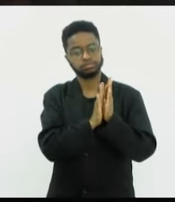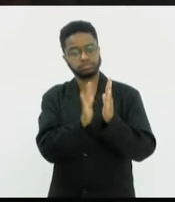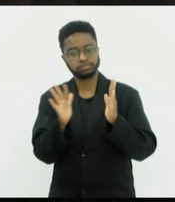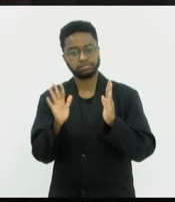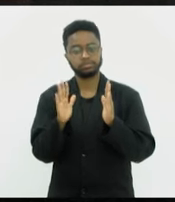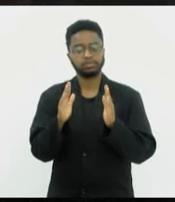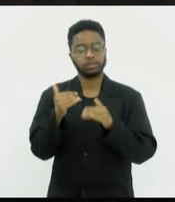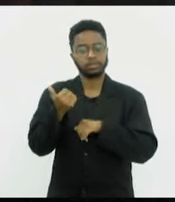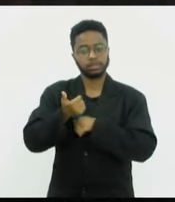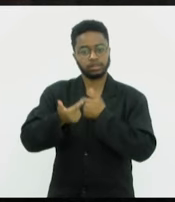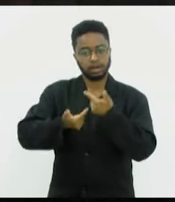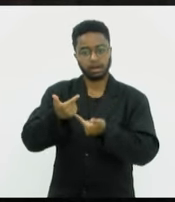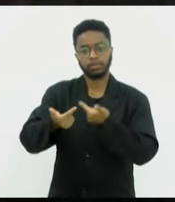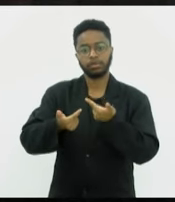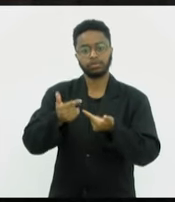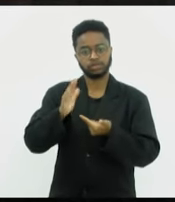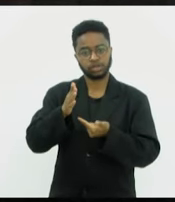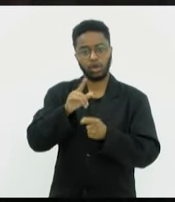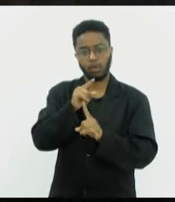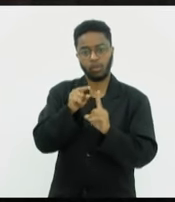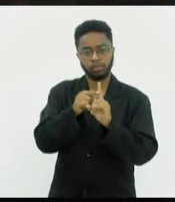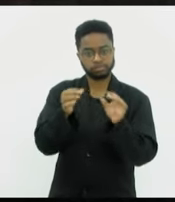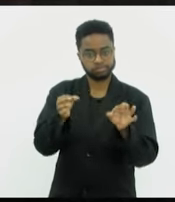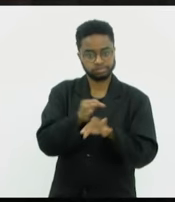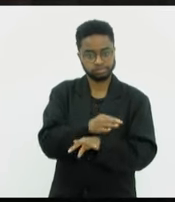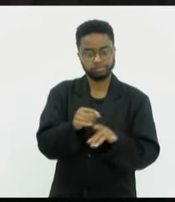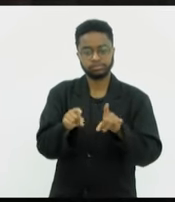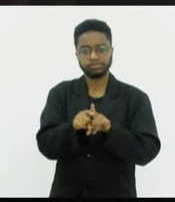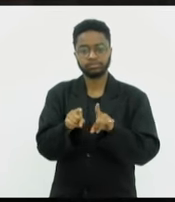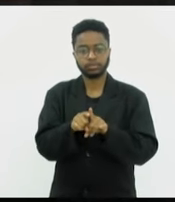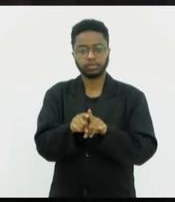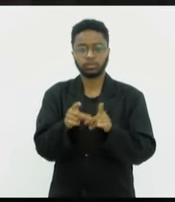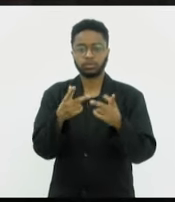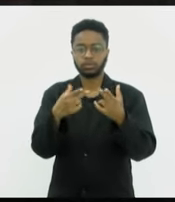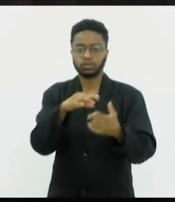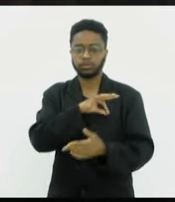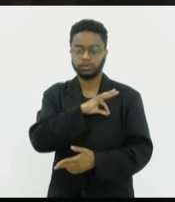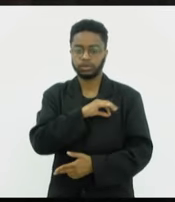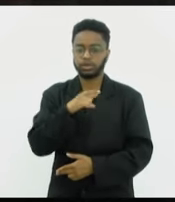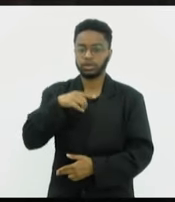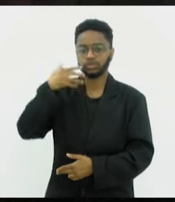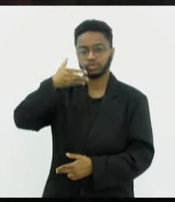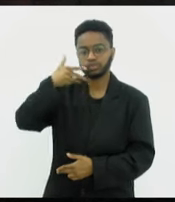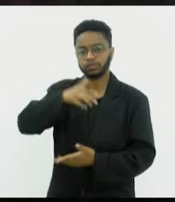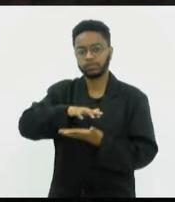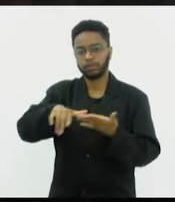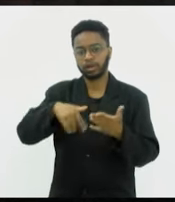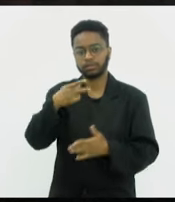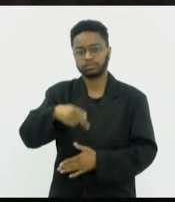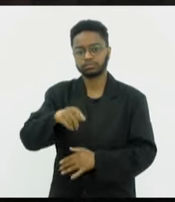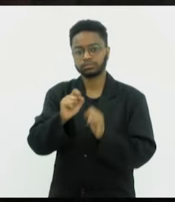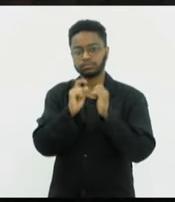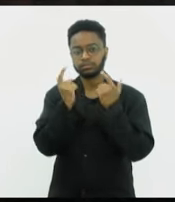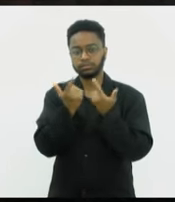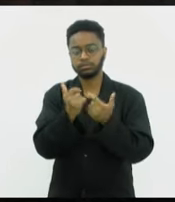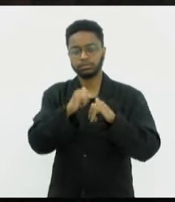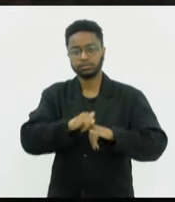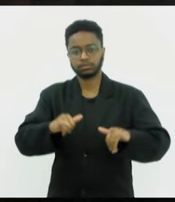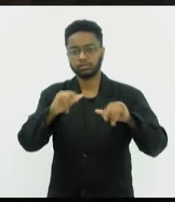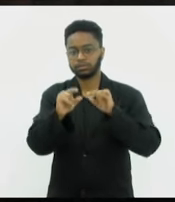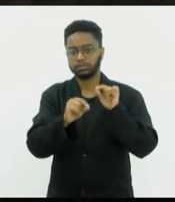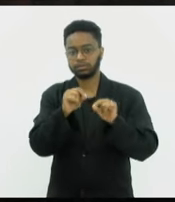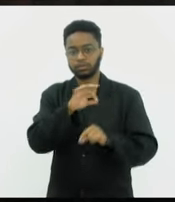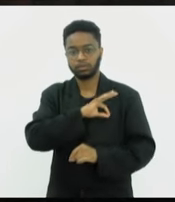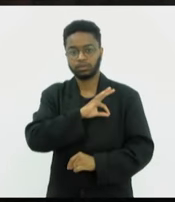a sua missão, assim como policial, que tem diversos discursos aqui na Assembleia Legislativa, eu dizendo que